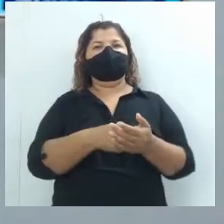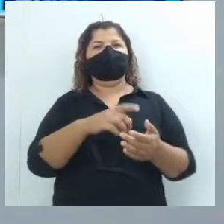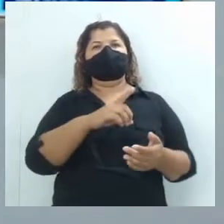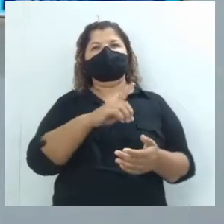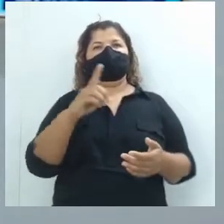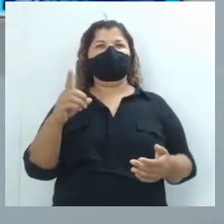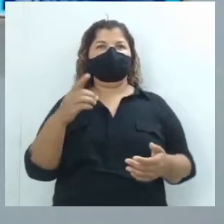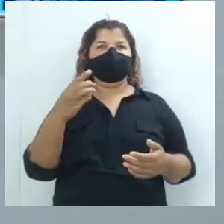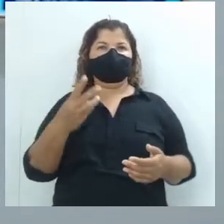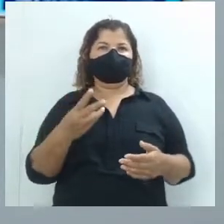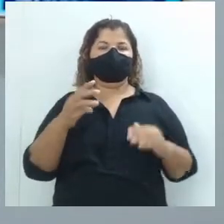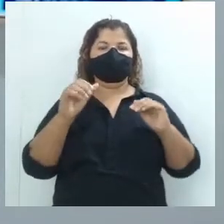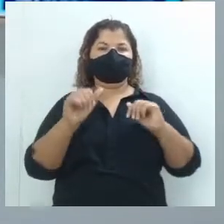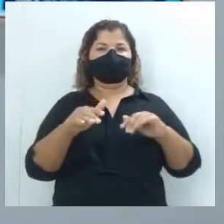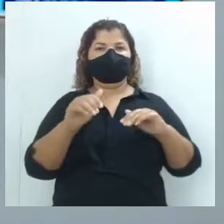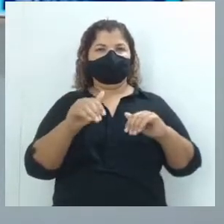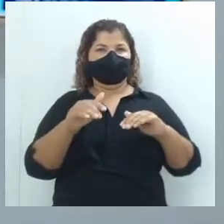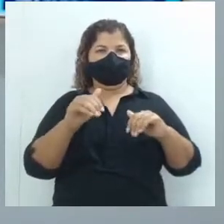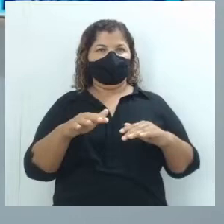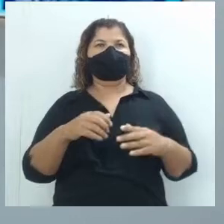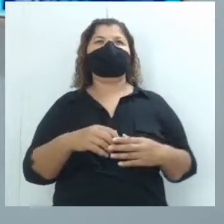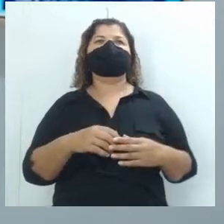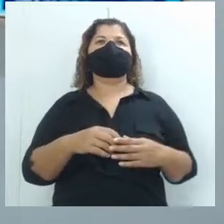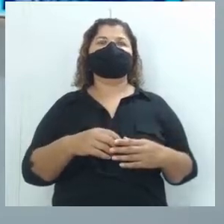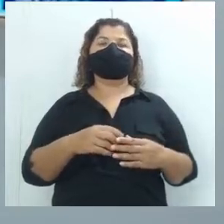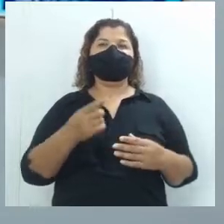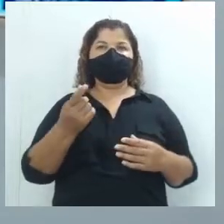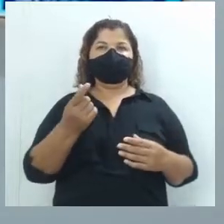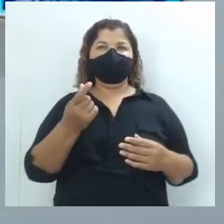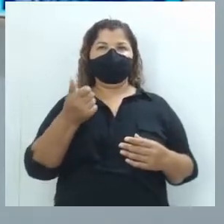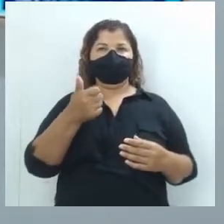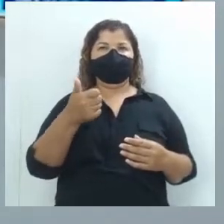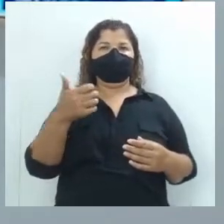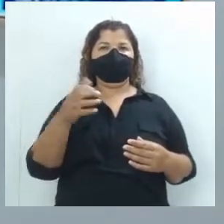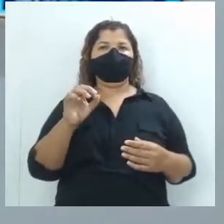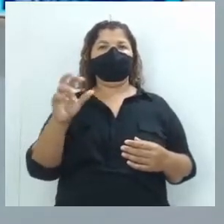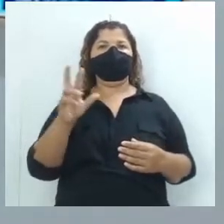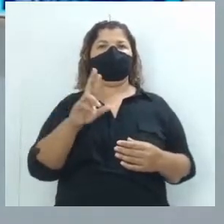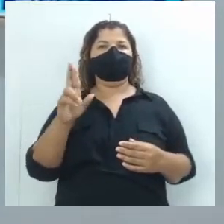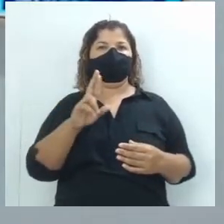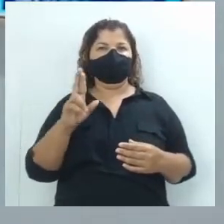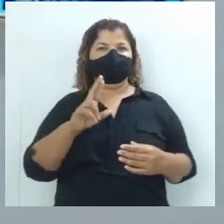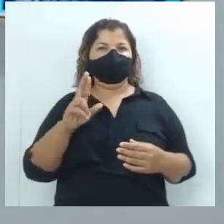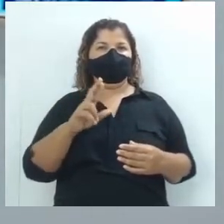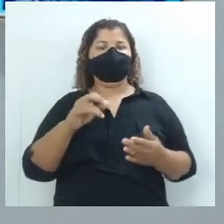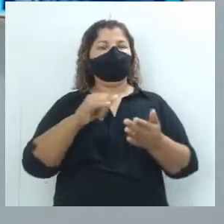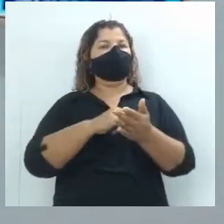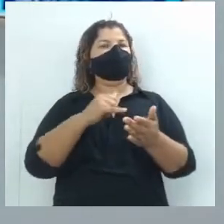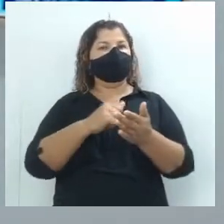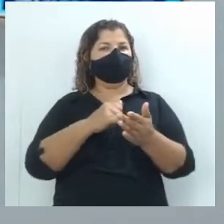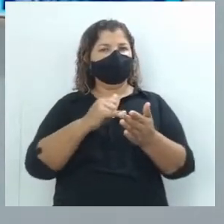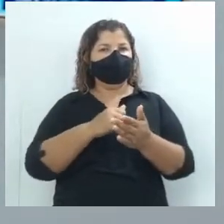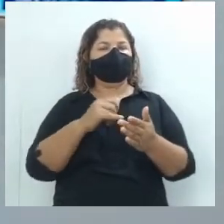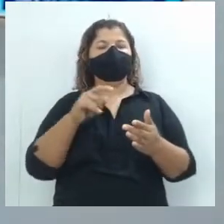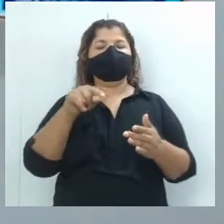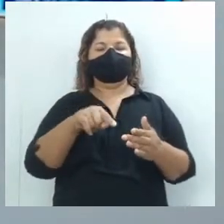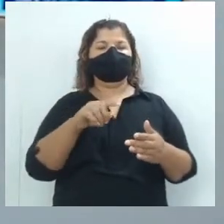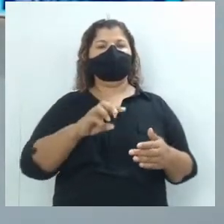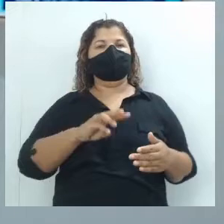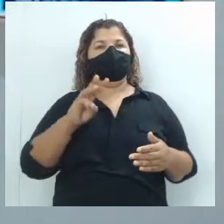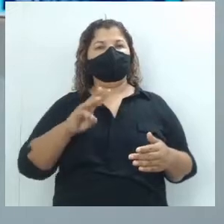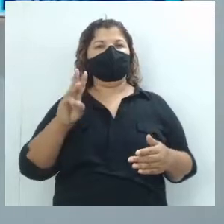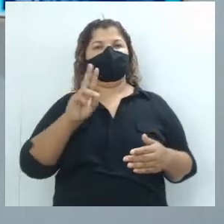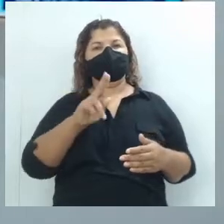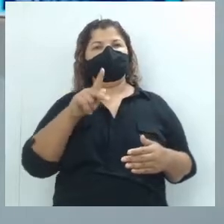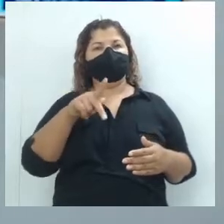dia 3 de setembro. O valor da taxa é R$110. As inscrições são exclusivas no site da UPE e um detalhe